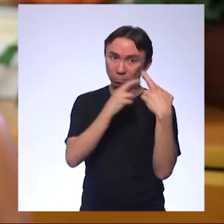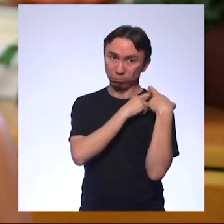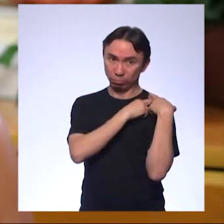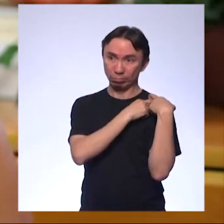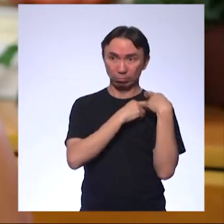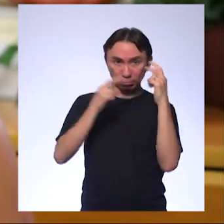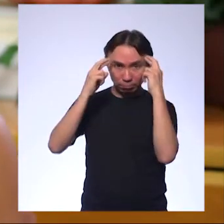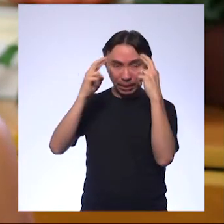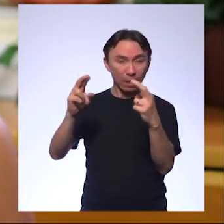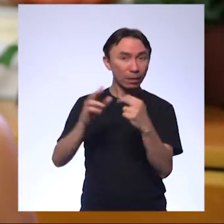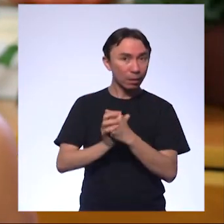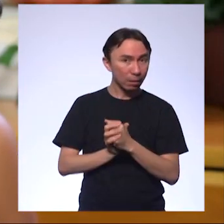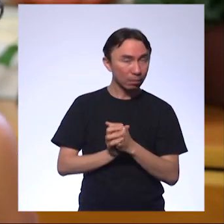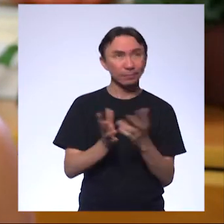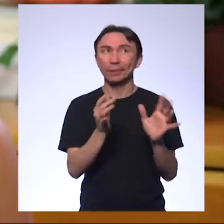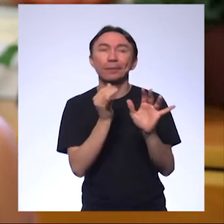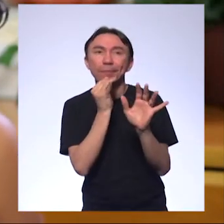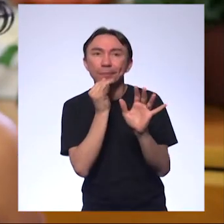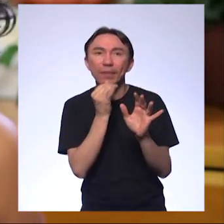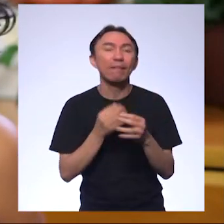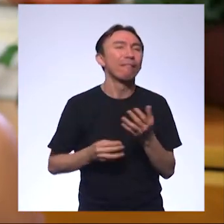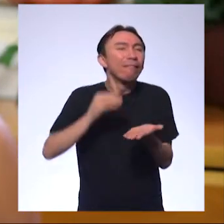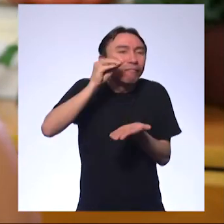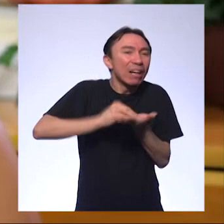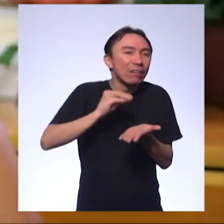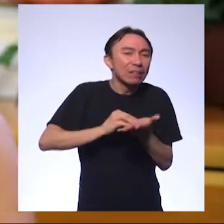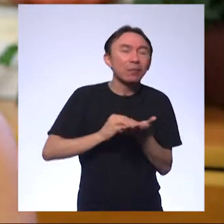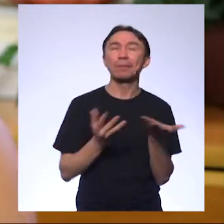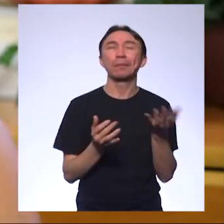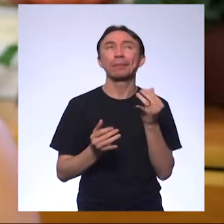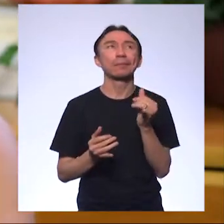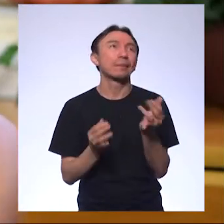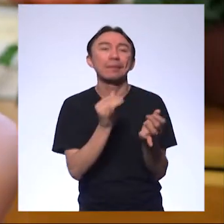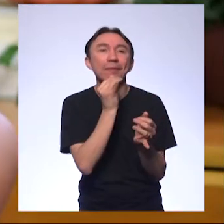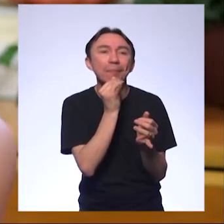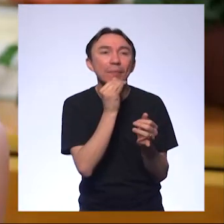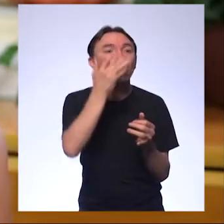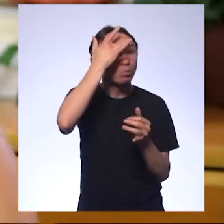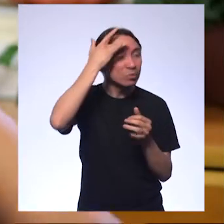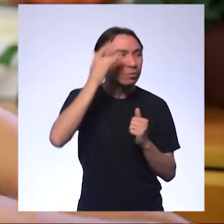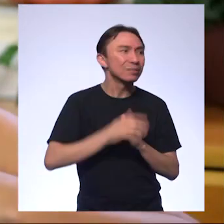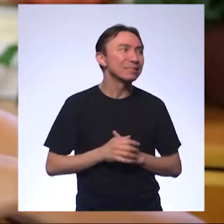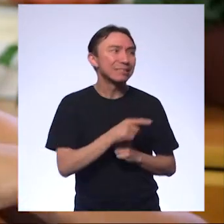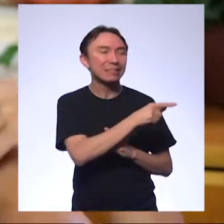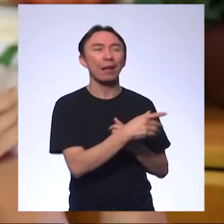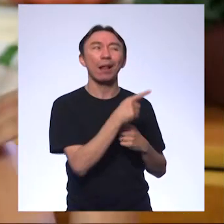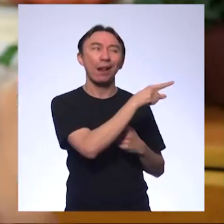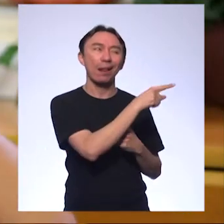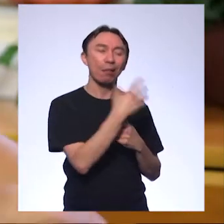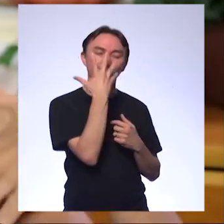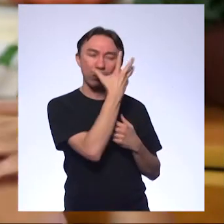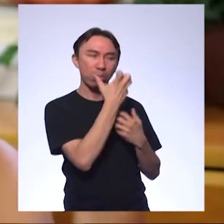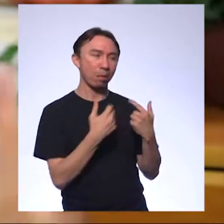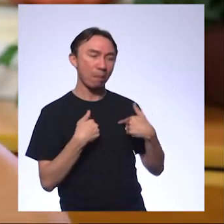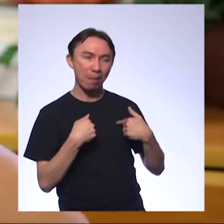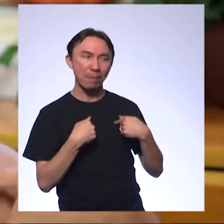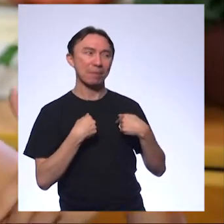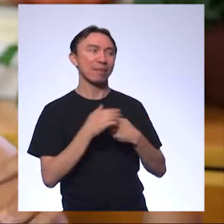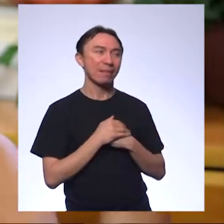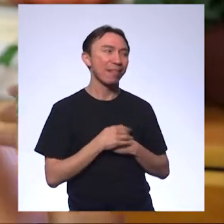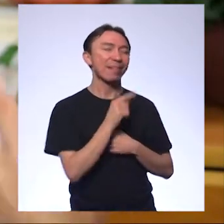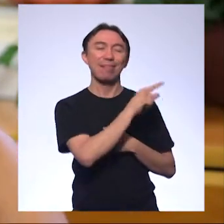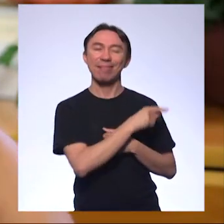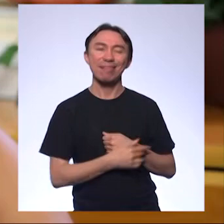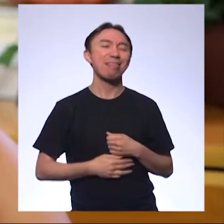responsabilidade afetiva, são as pessoas que entendem ou que reconhecem que alguém está apaixonada por elas e continua alimentando